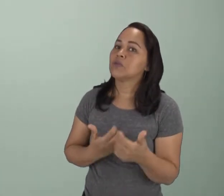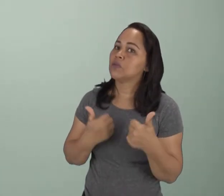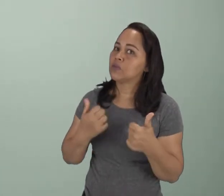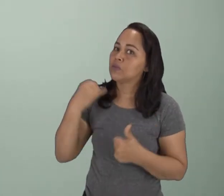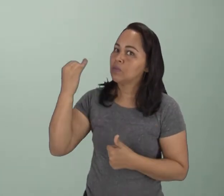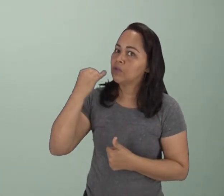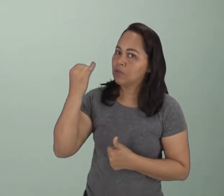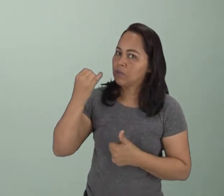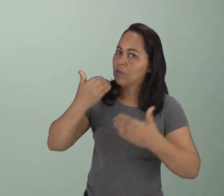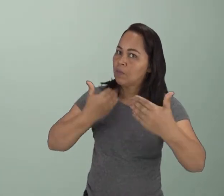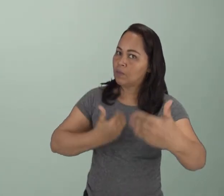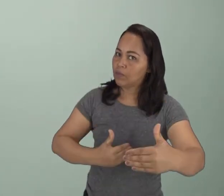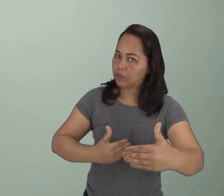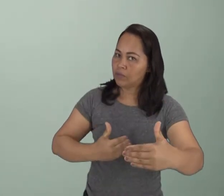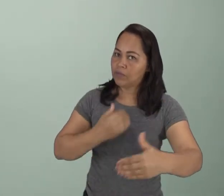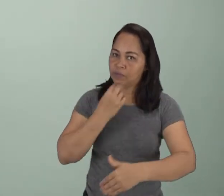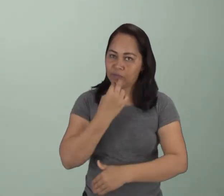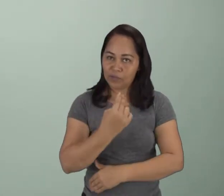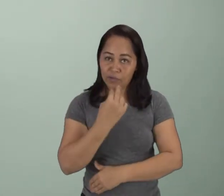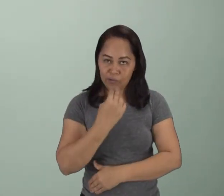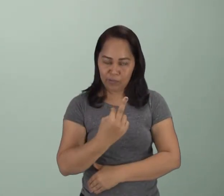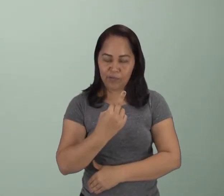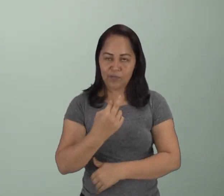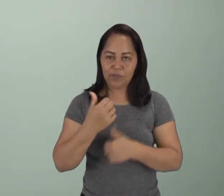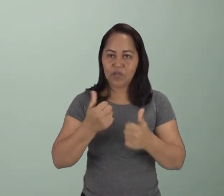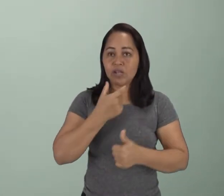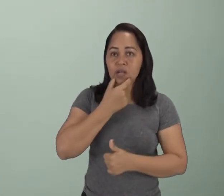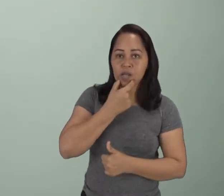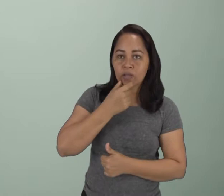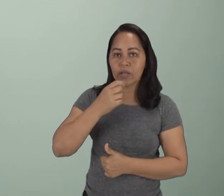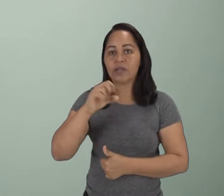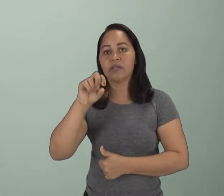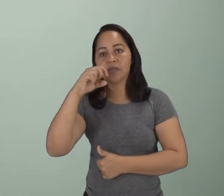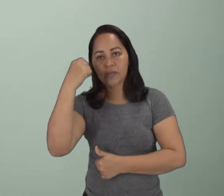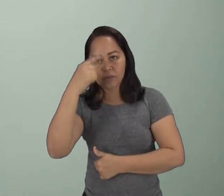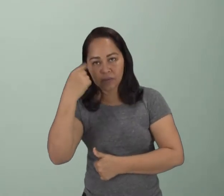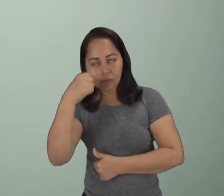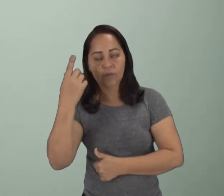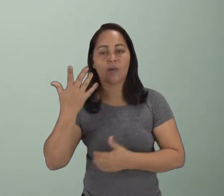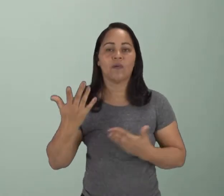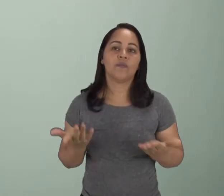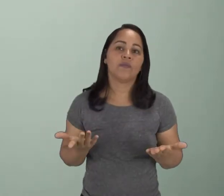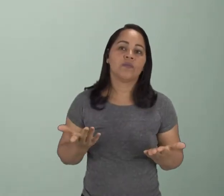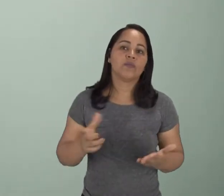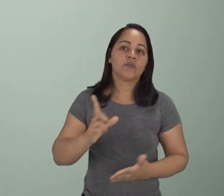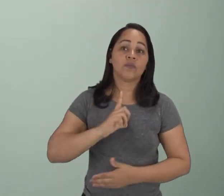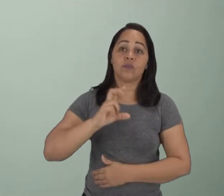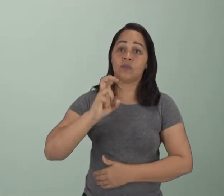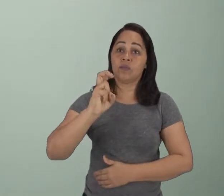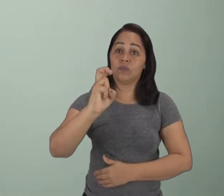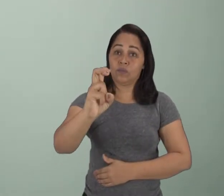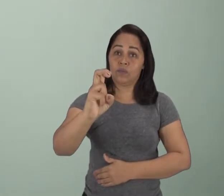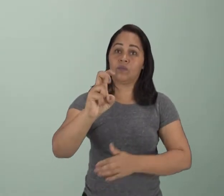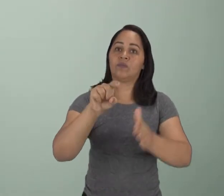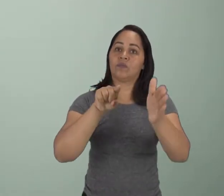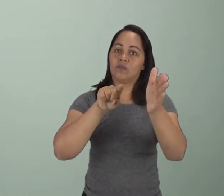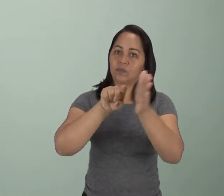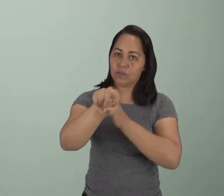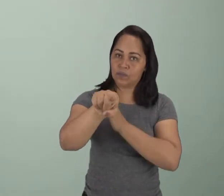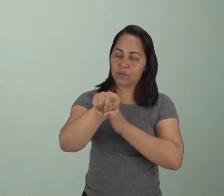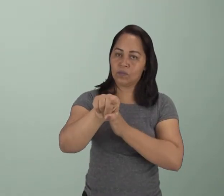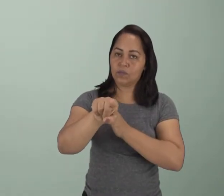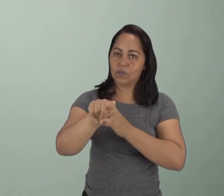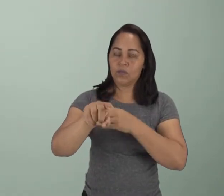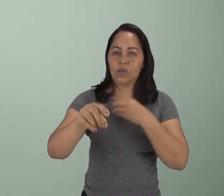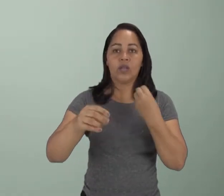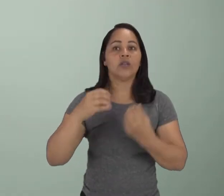língua estrangeira. Bom, a prova de língua estrangeira, dentro do Enem, ela possui 5 questões. Essas questões são